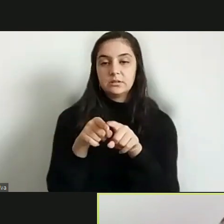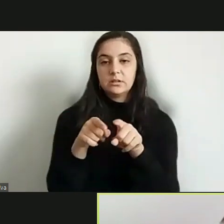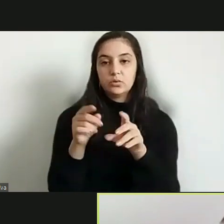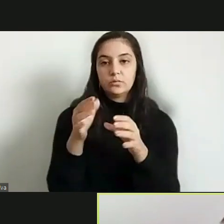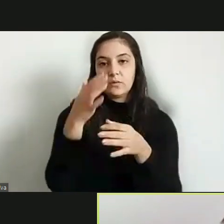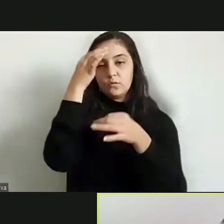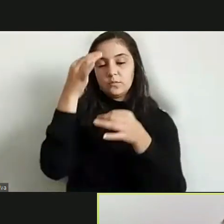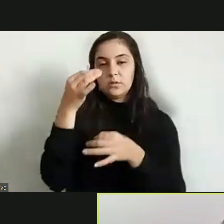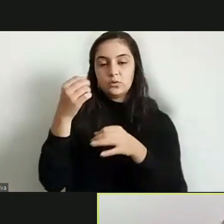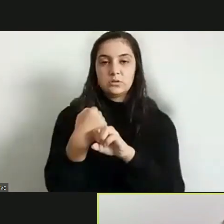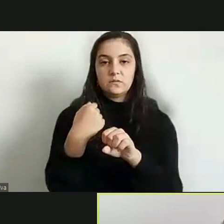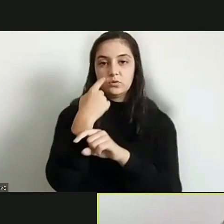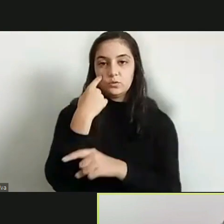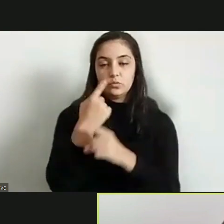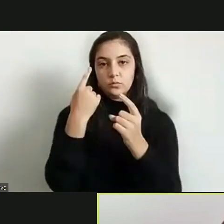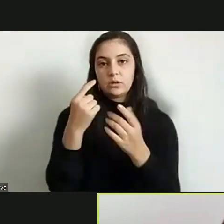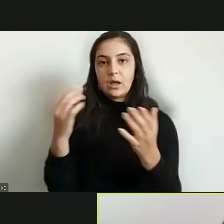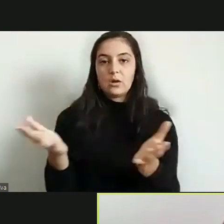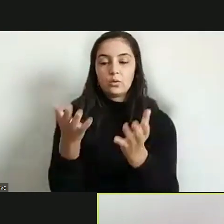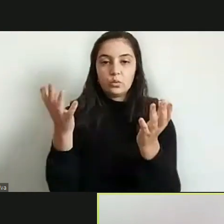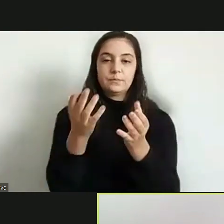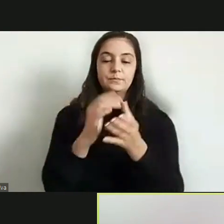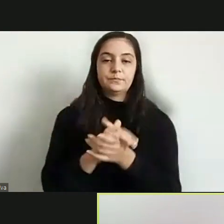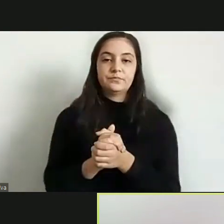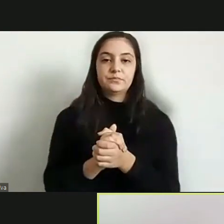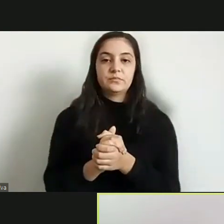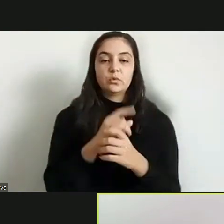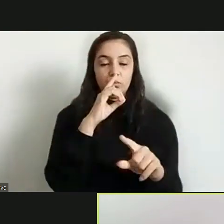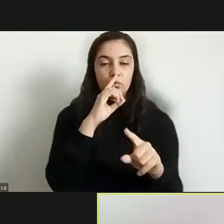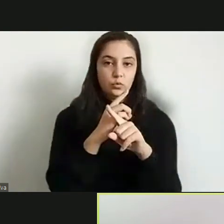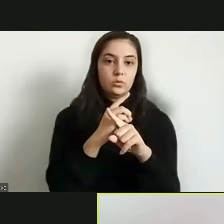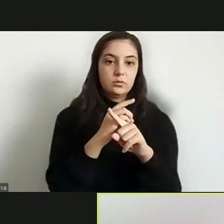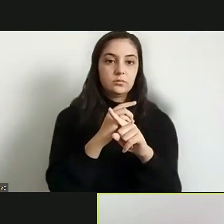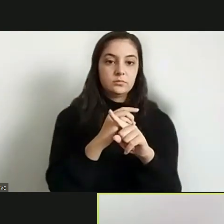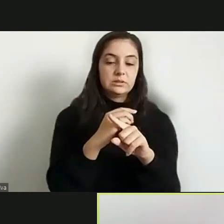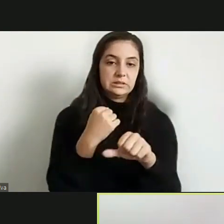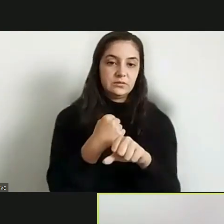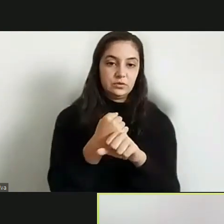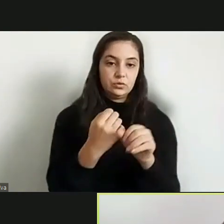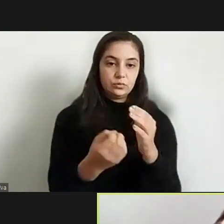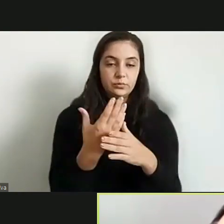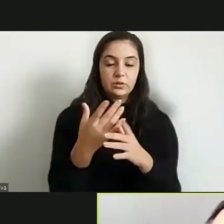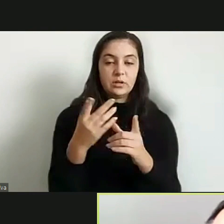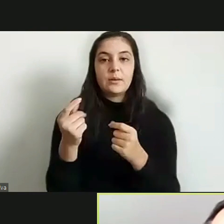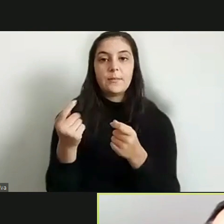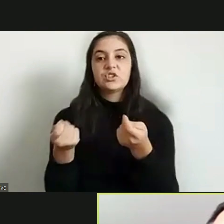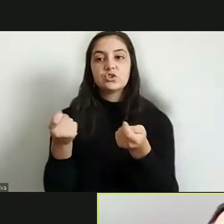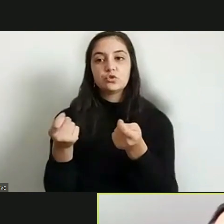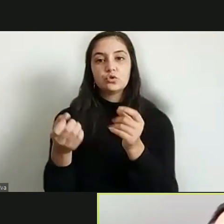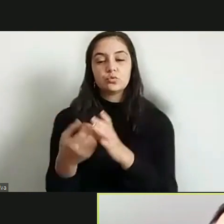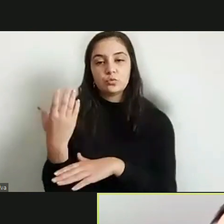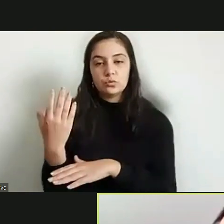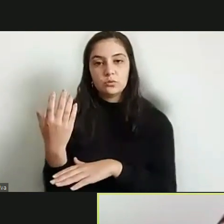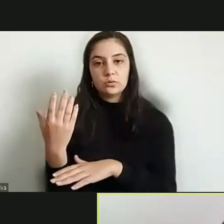serviço público que o cidadão está a promover. E, ao mesmo tempo que são coprodutores de serviços, são cogestores do território e do bem